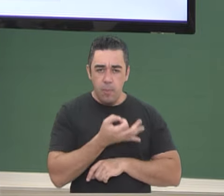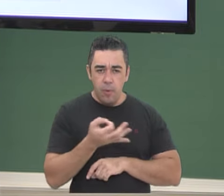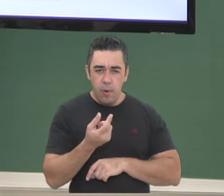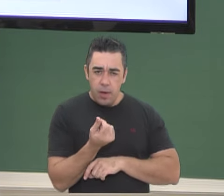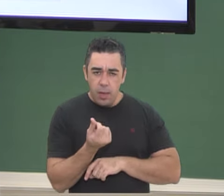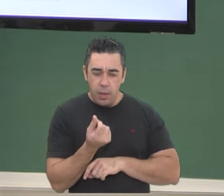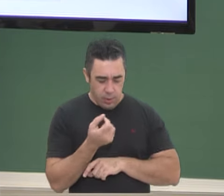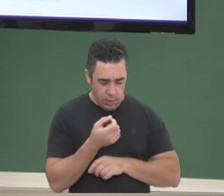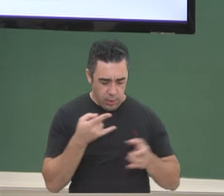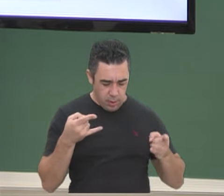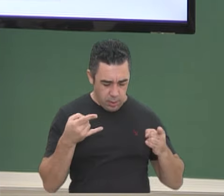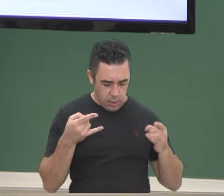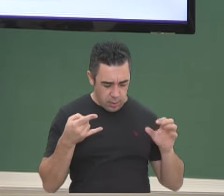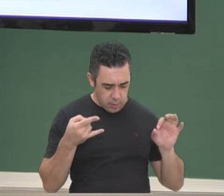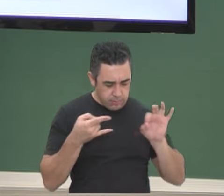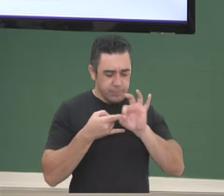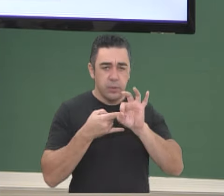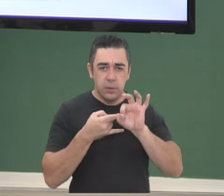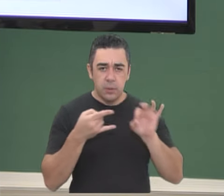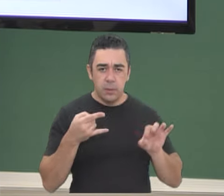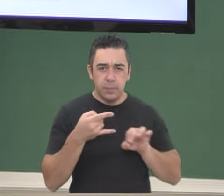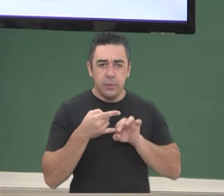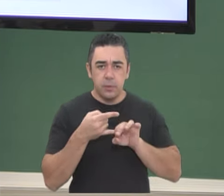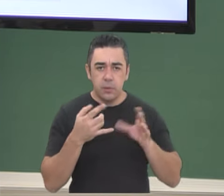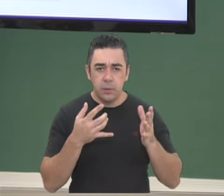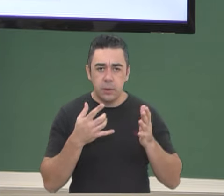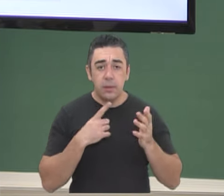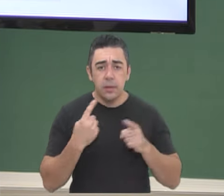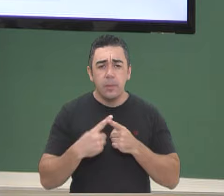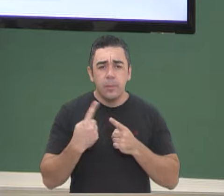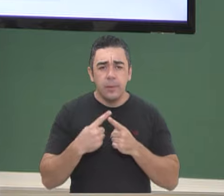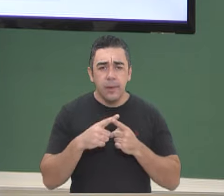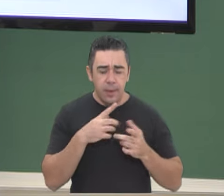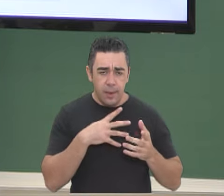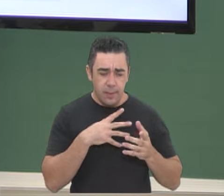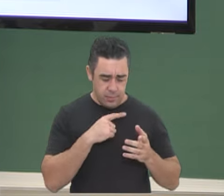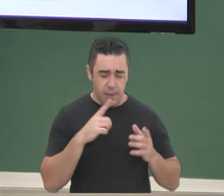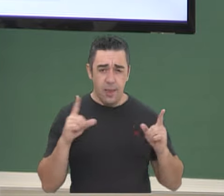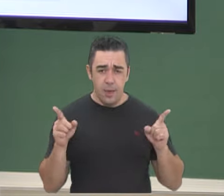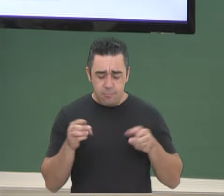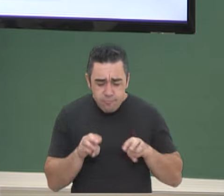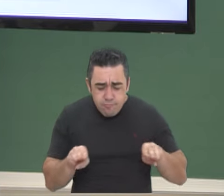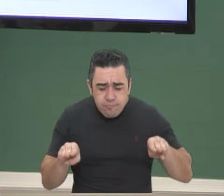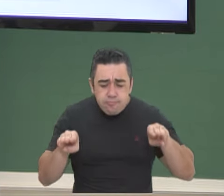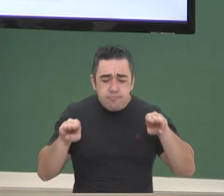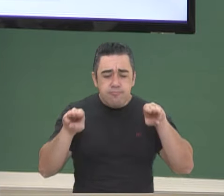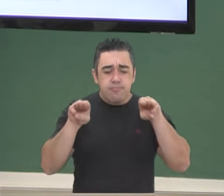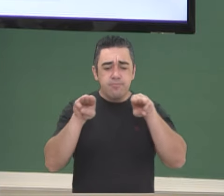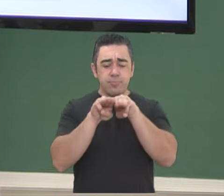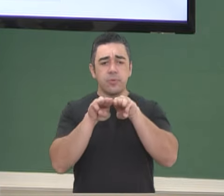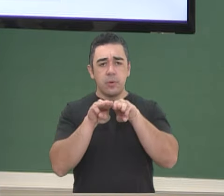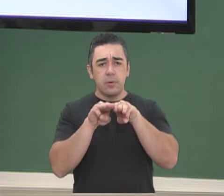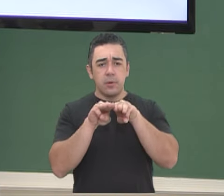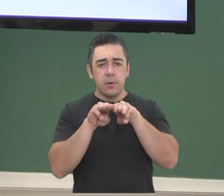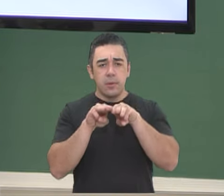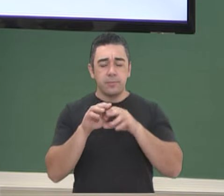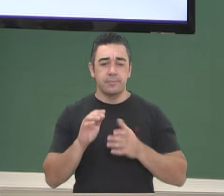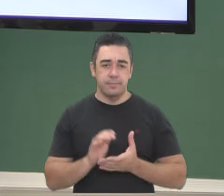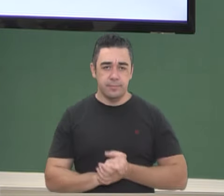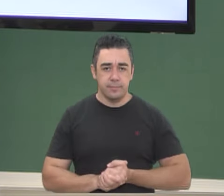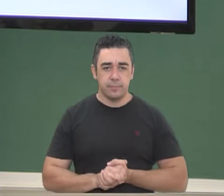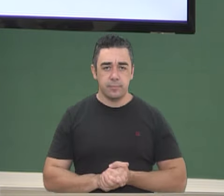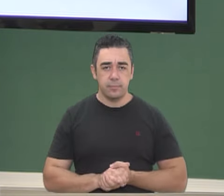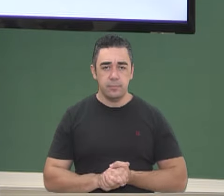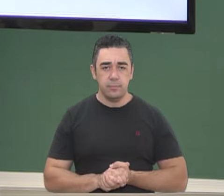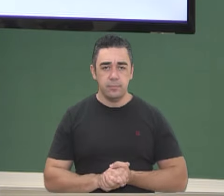e é justamente sobre essa atração que nós estaremos falando então nesta aula tá então vamos